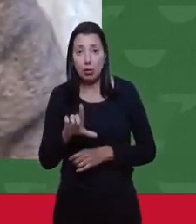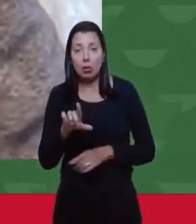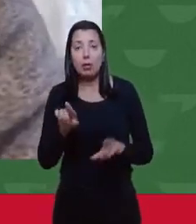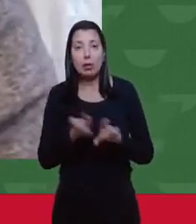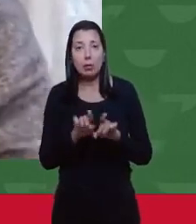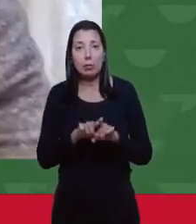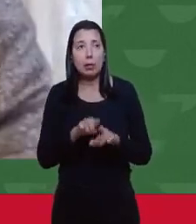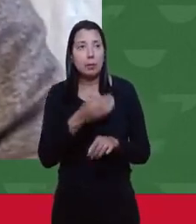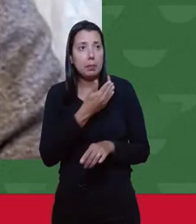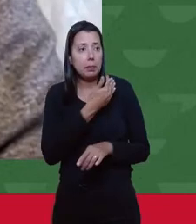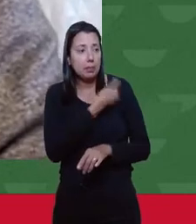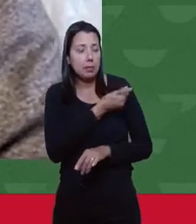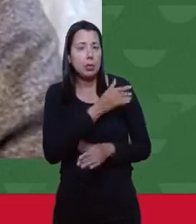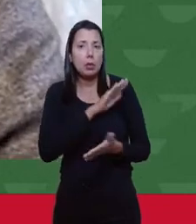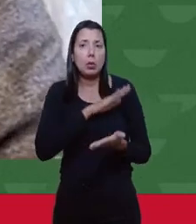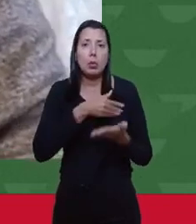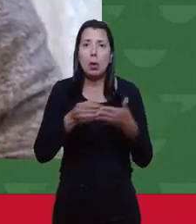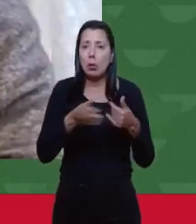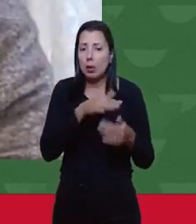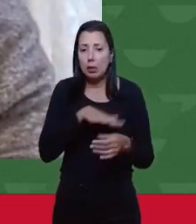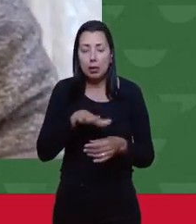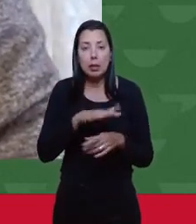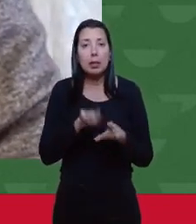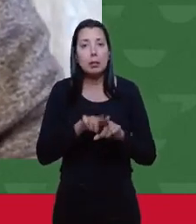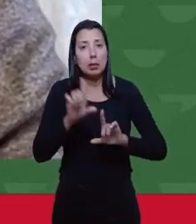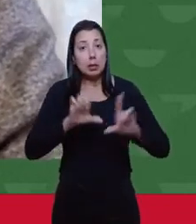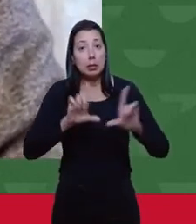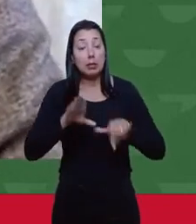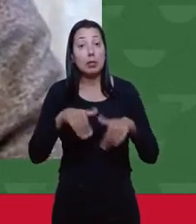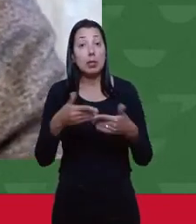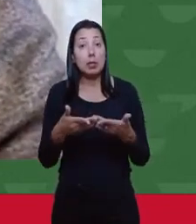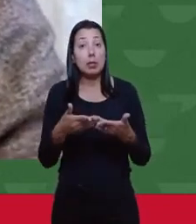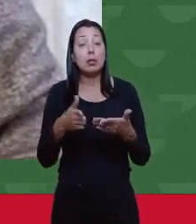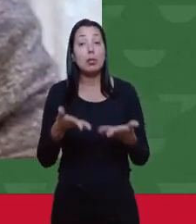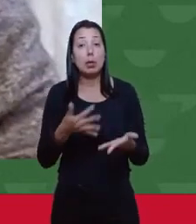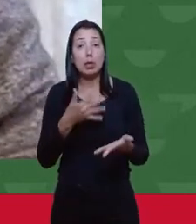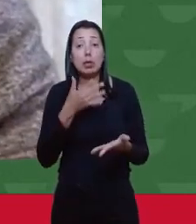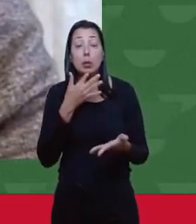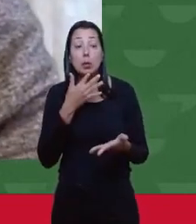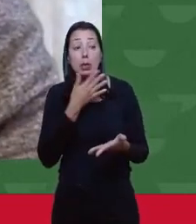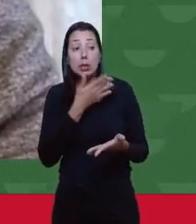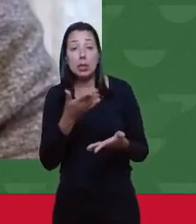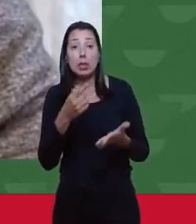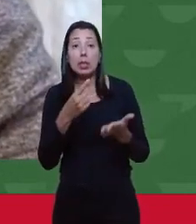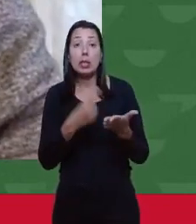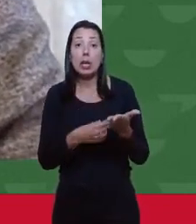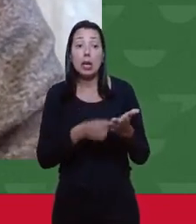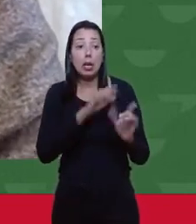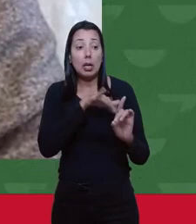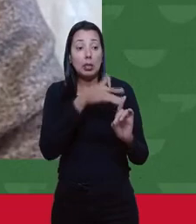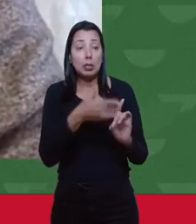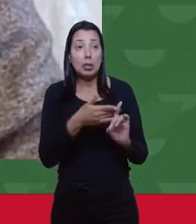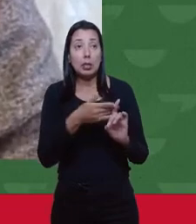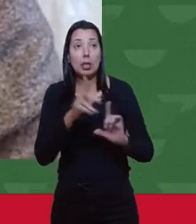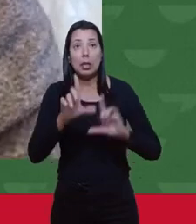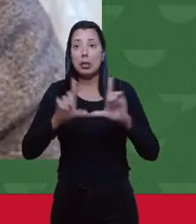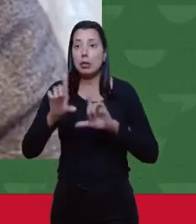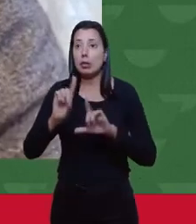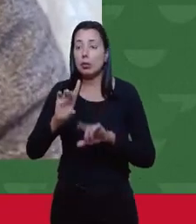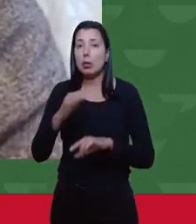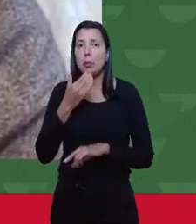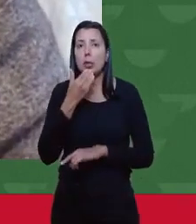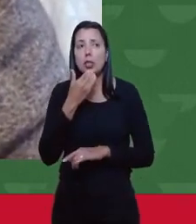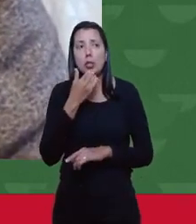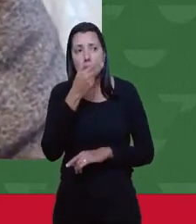a homofobia está em todo lugar, a homofobia também está na imprensa. Então, quando eu comecei a tocar a agenda LGBT, a imprensa